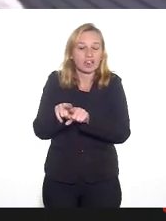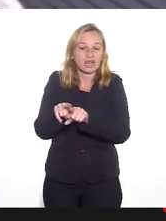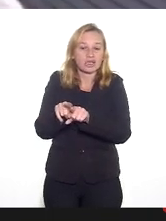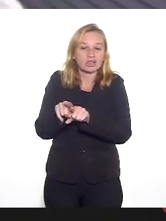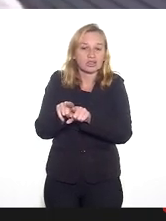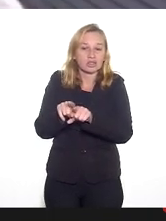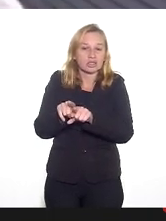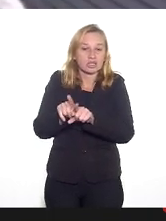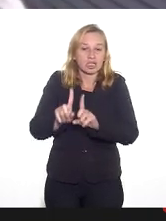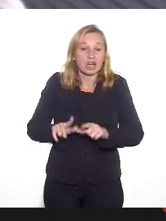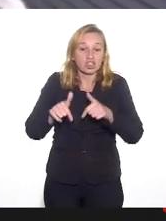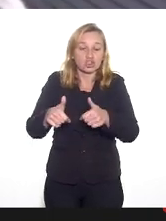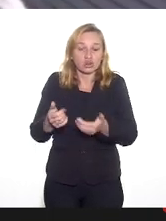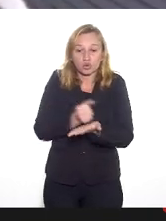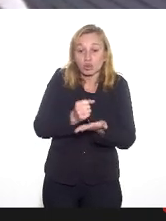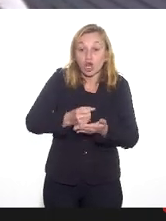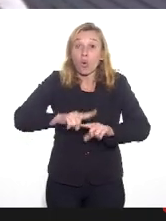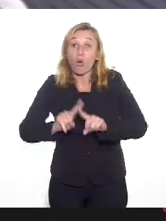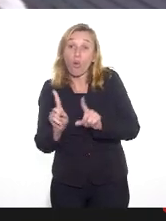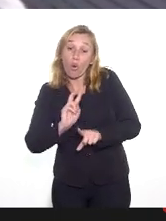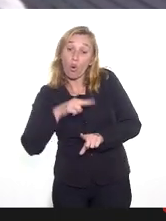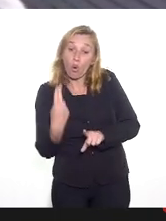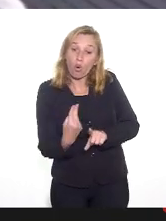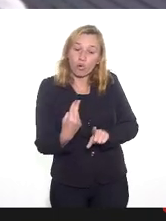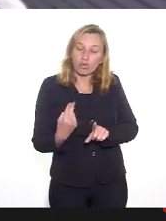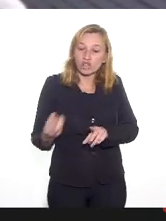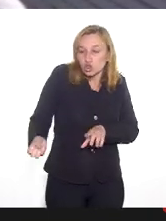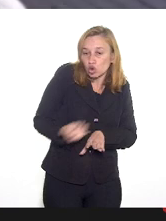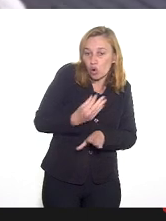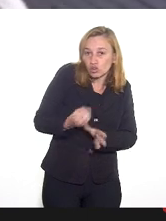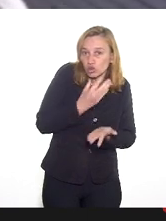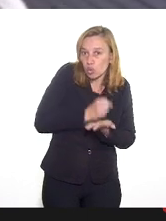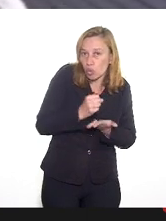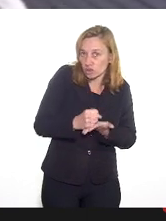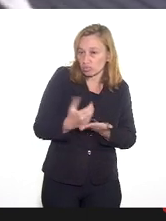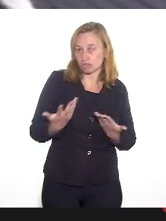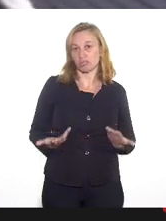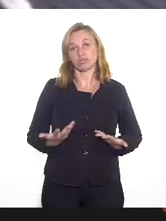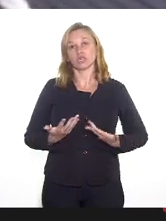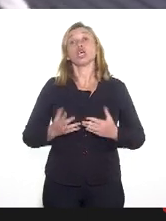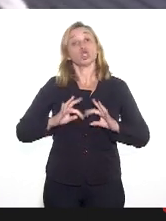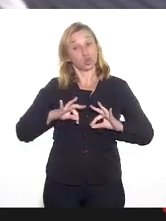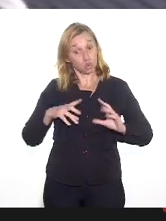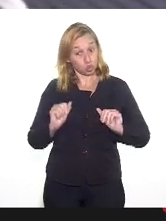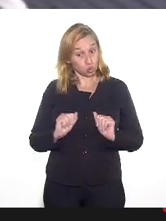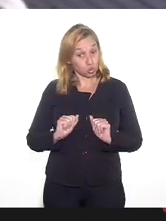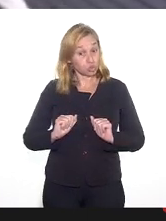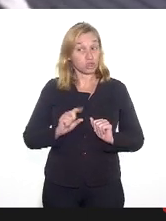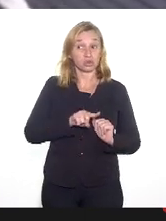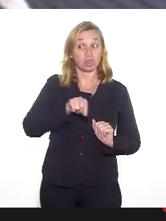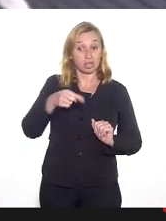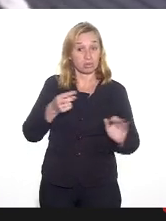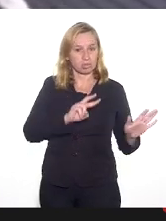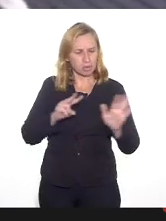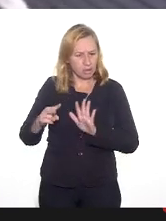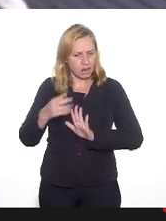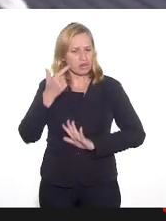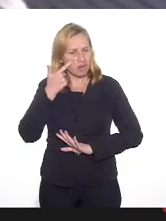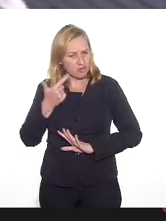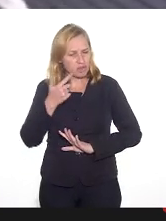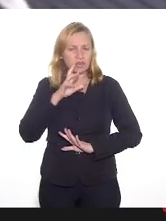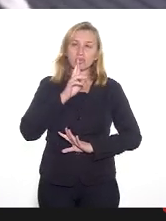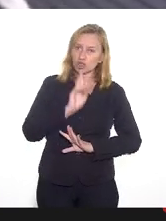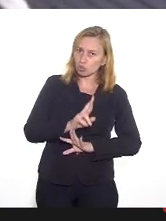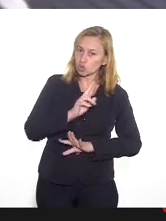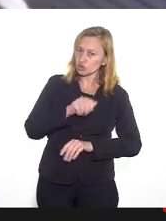se aplicar aos contratos ou se a gente vai ter que firmar novos contratos. Né? Então, isso também nessa semana, a gente vai ter essa